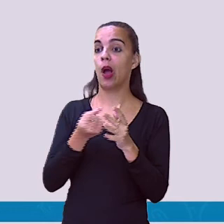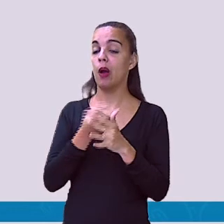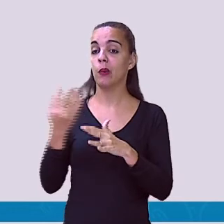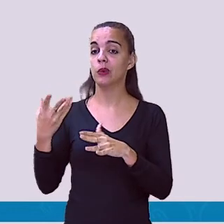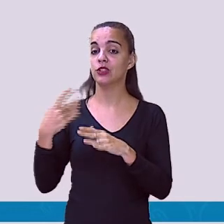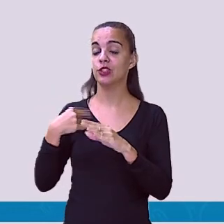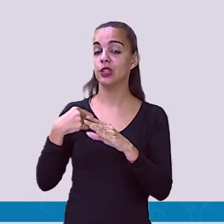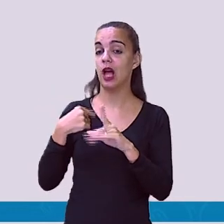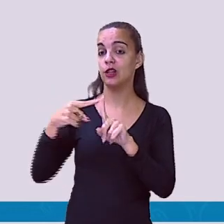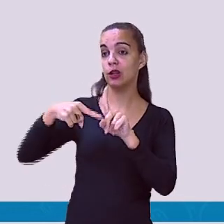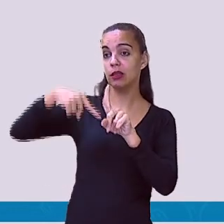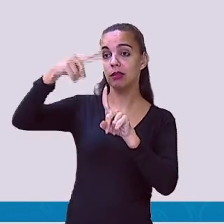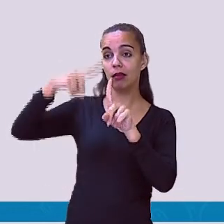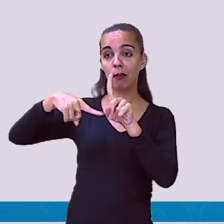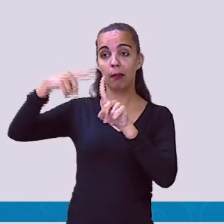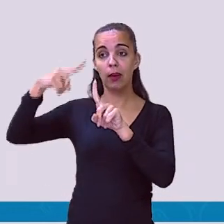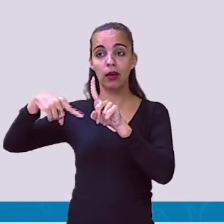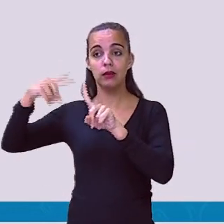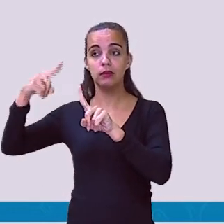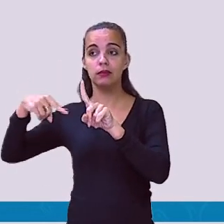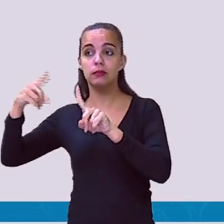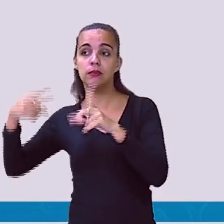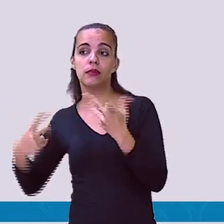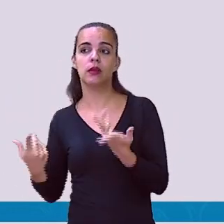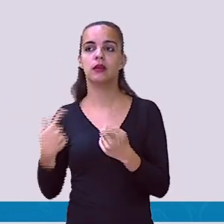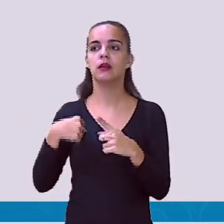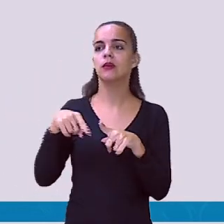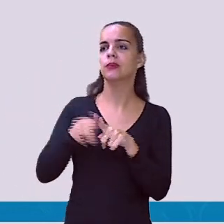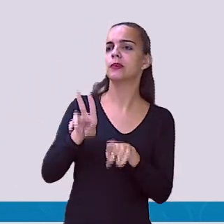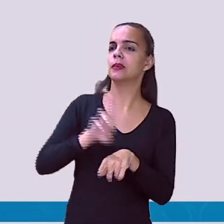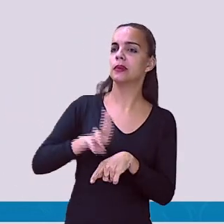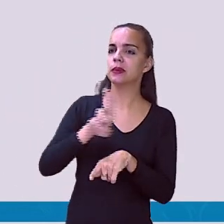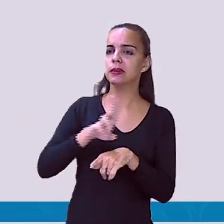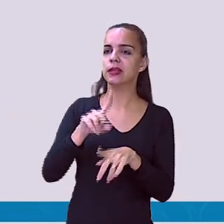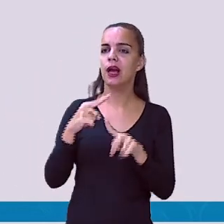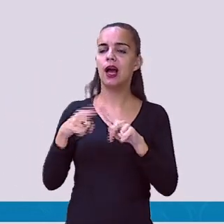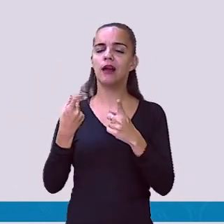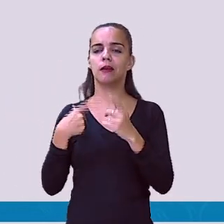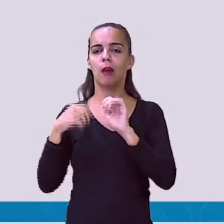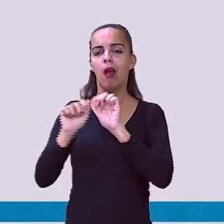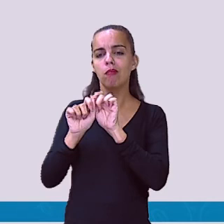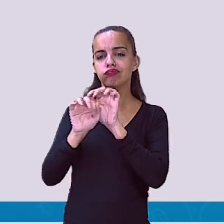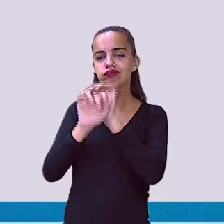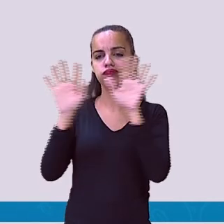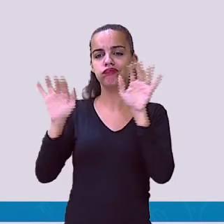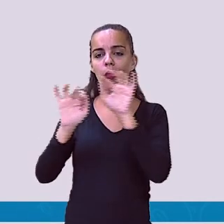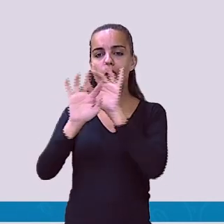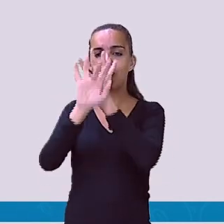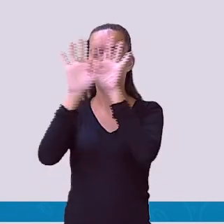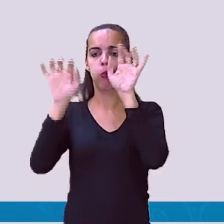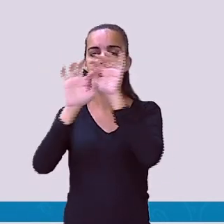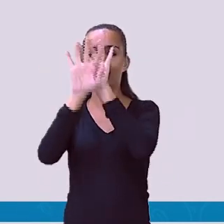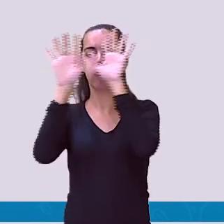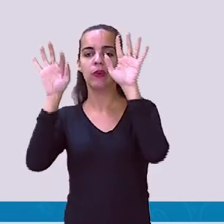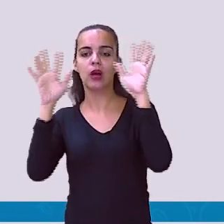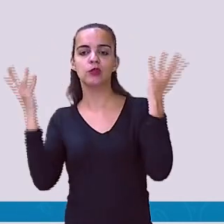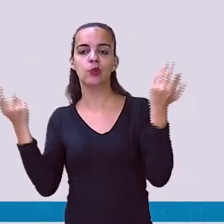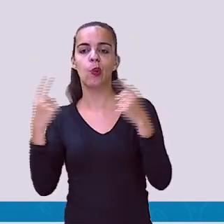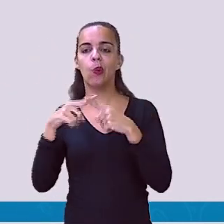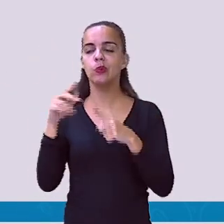graus, GLP, gás liquefeito do petróleo, é a primeira fração do petróleo que